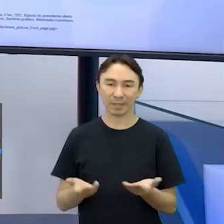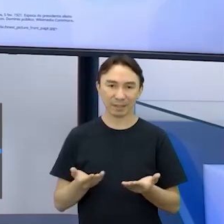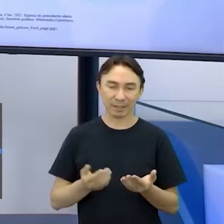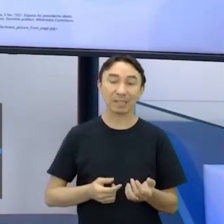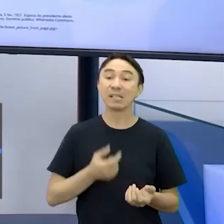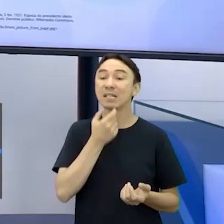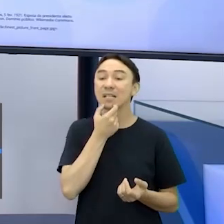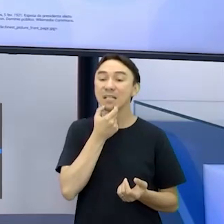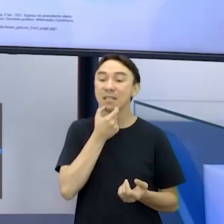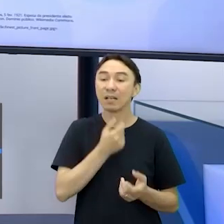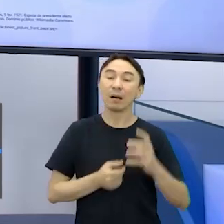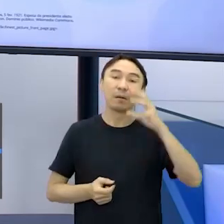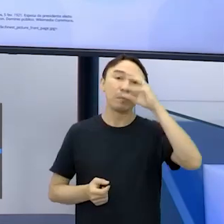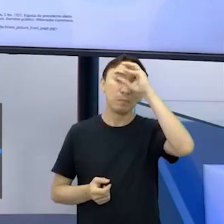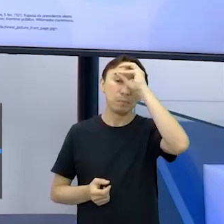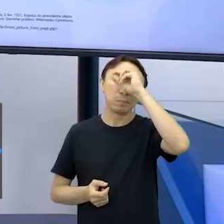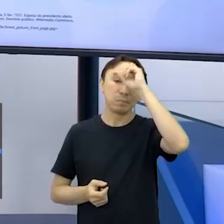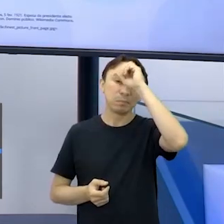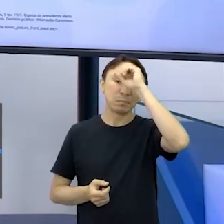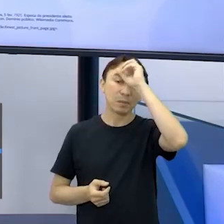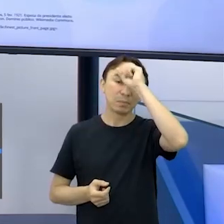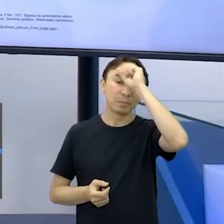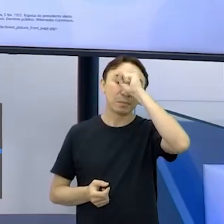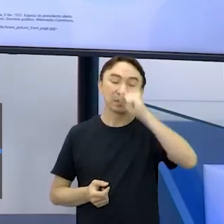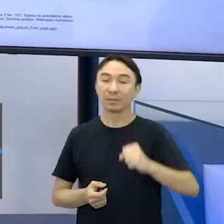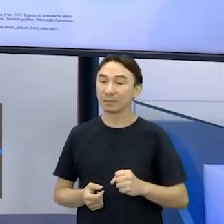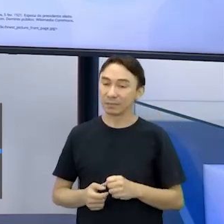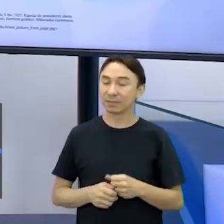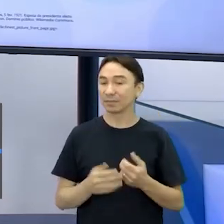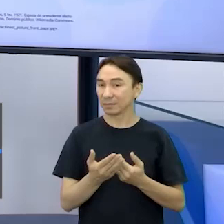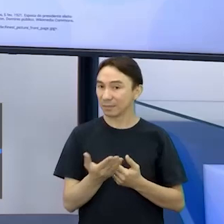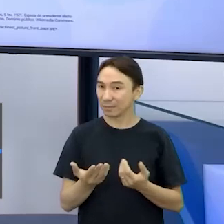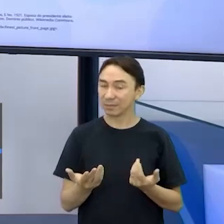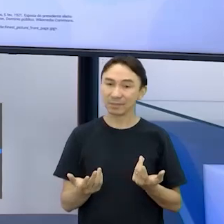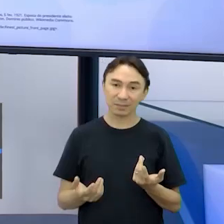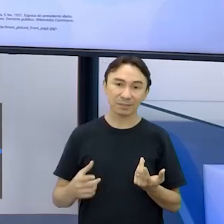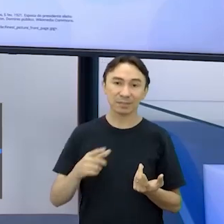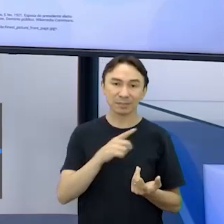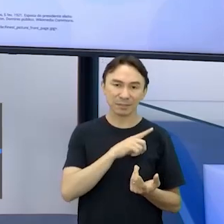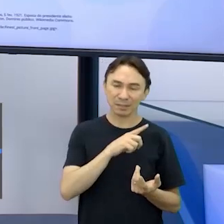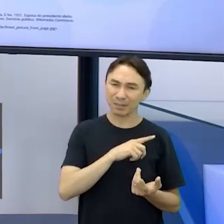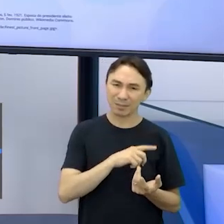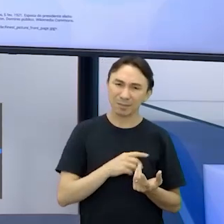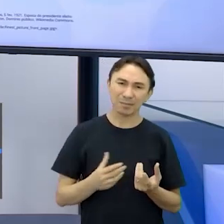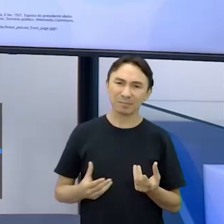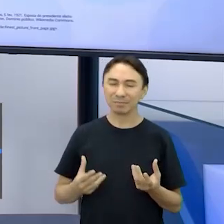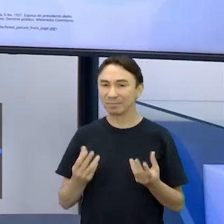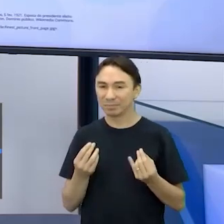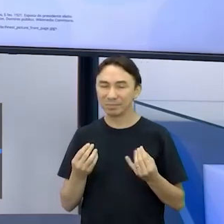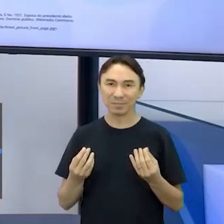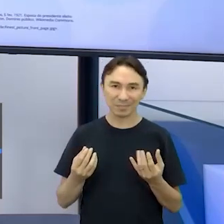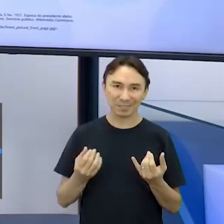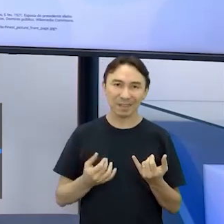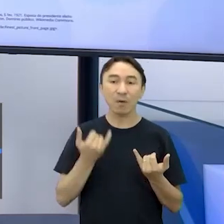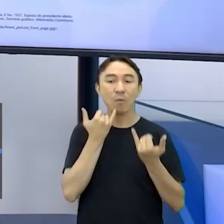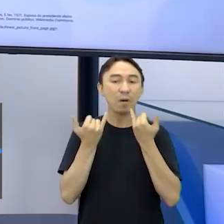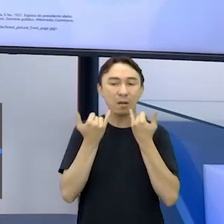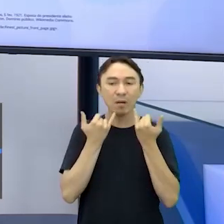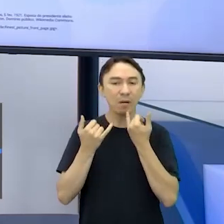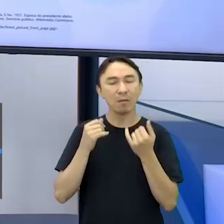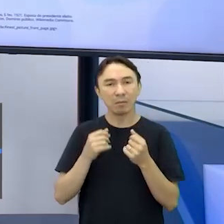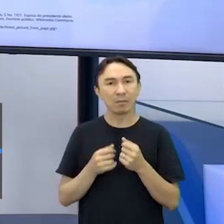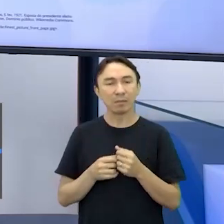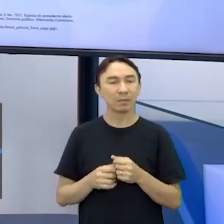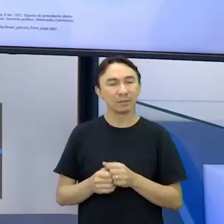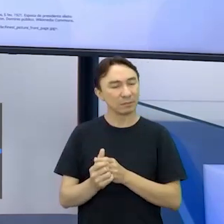inglês, você tem muita informação nesses jornais, no site do jornal, sem ser assinante. Tem sempre uma parte lá que é livre, que você pode usar.